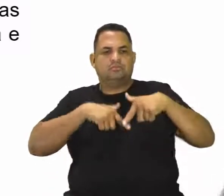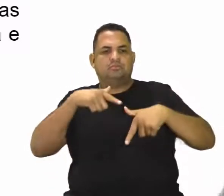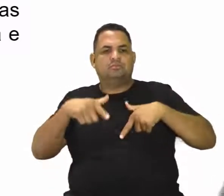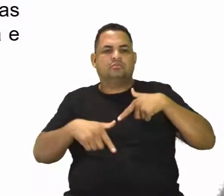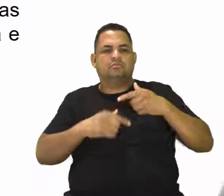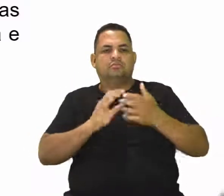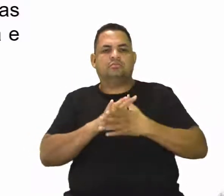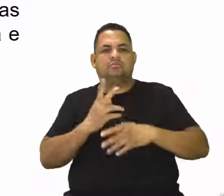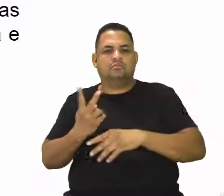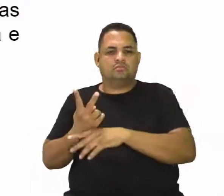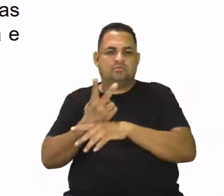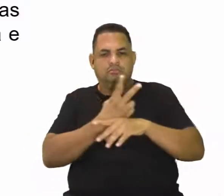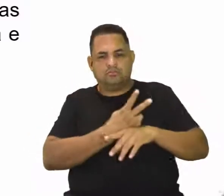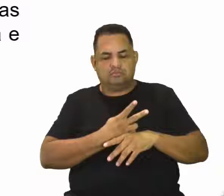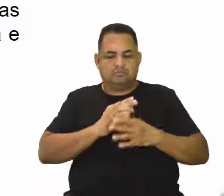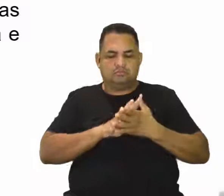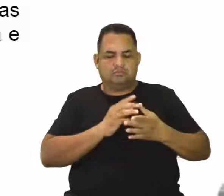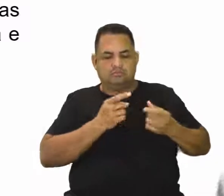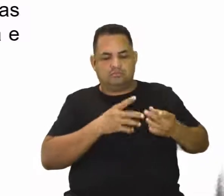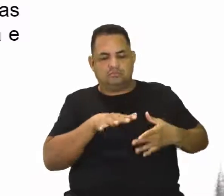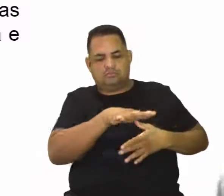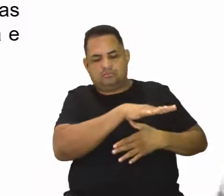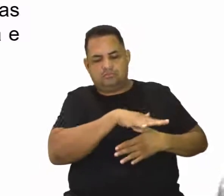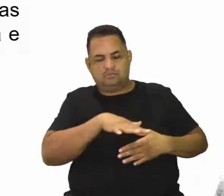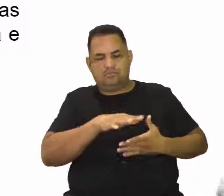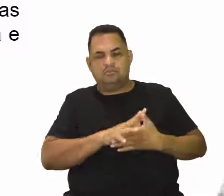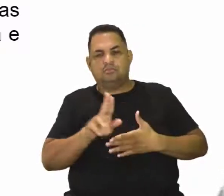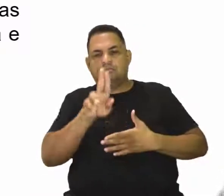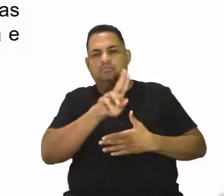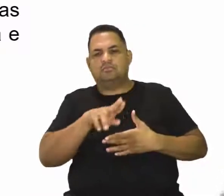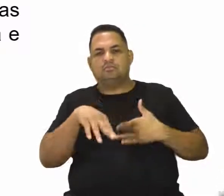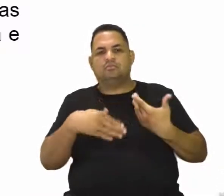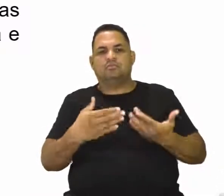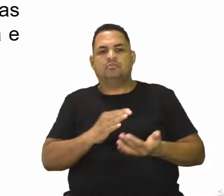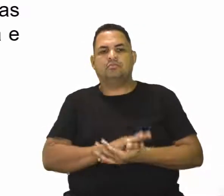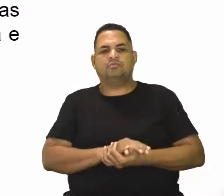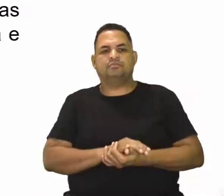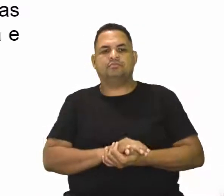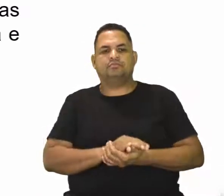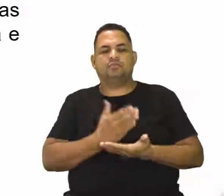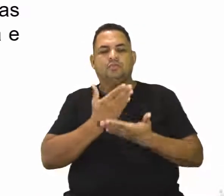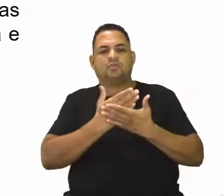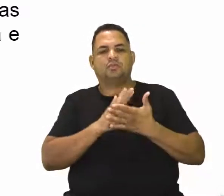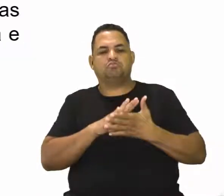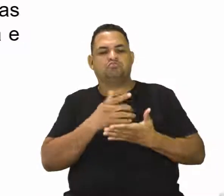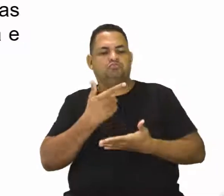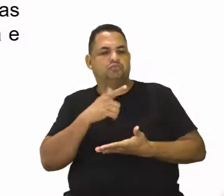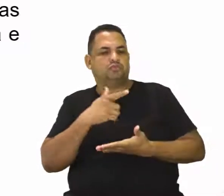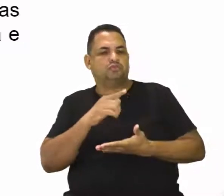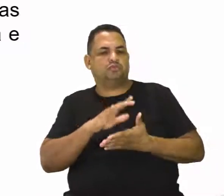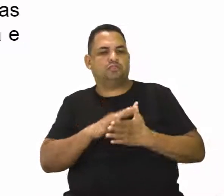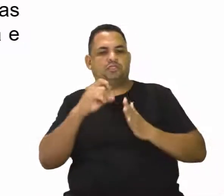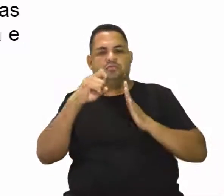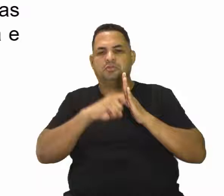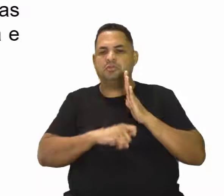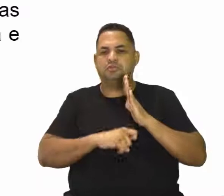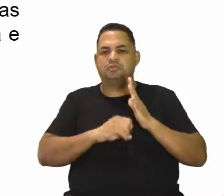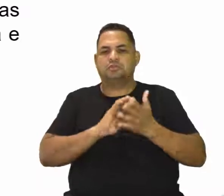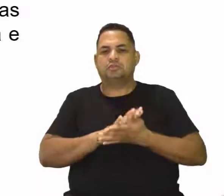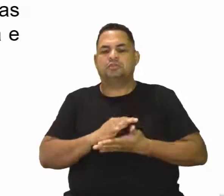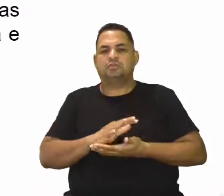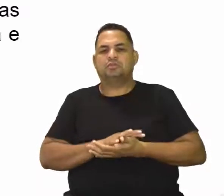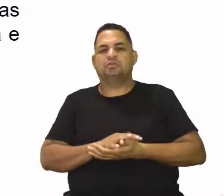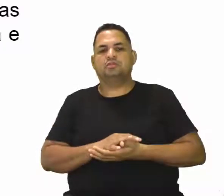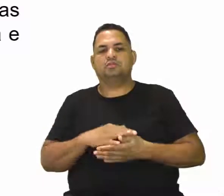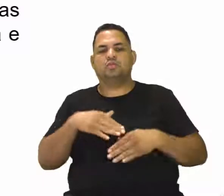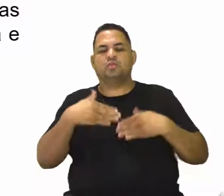suas atividades em busca de um maior mercado consumidor. De isenção de impostos, isso que é mais importante,